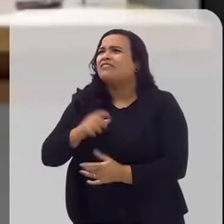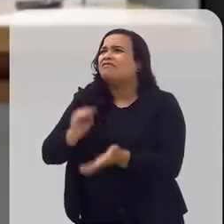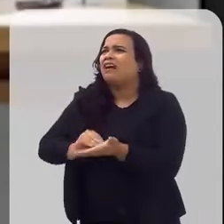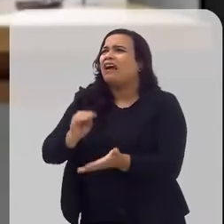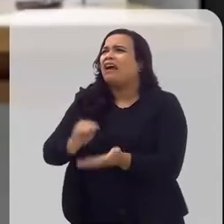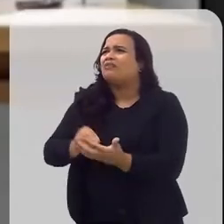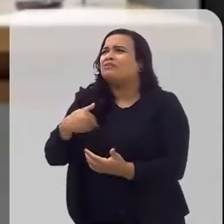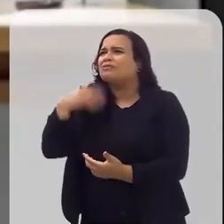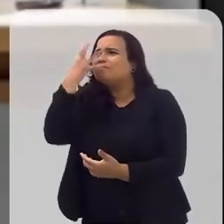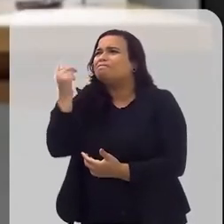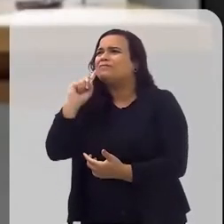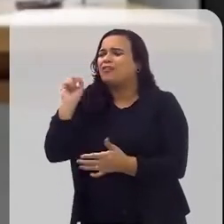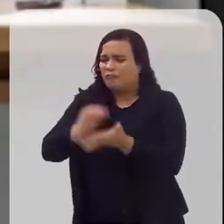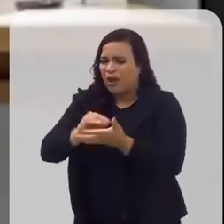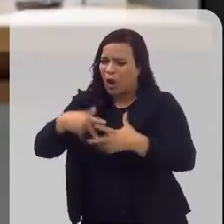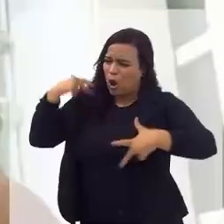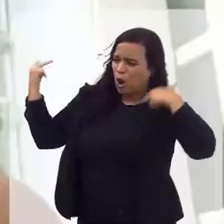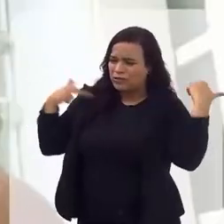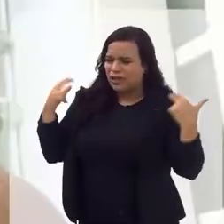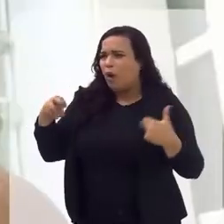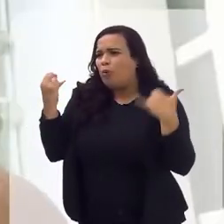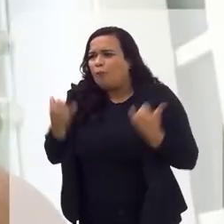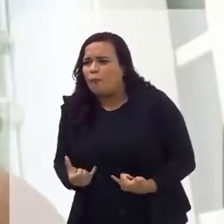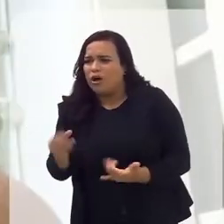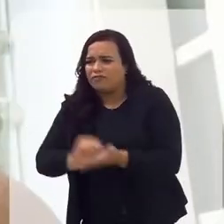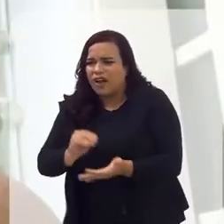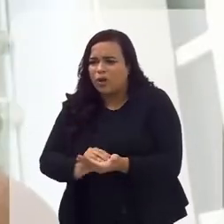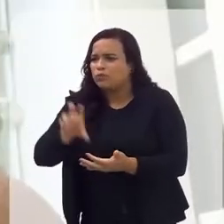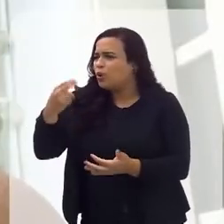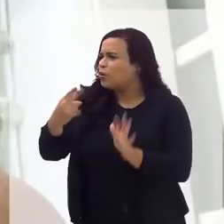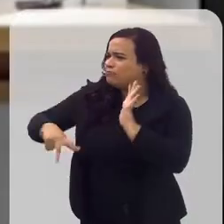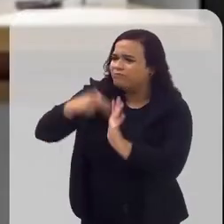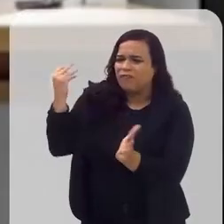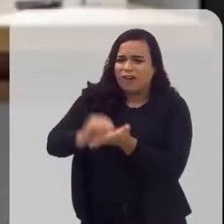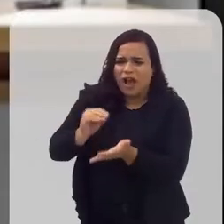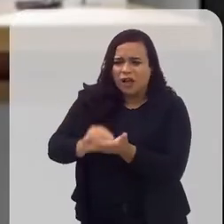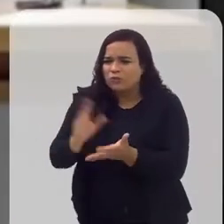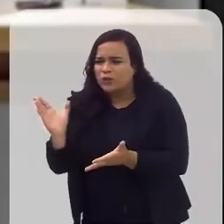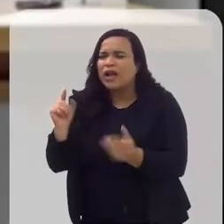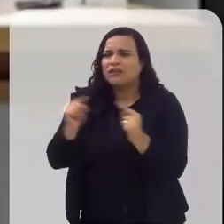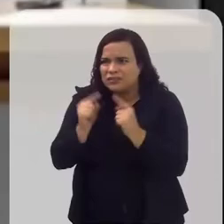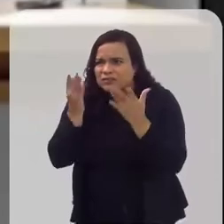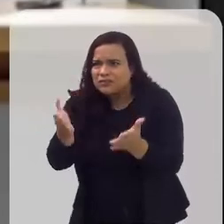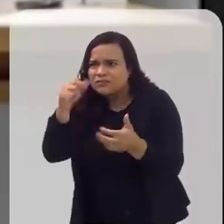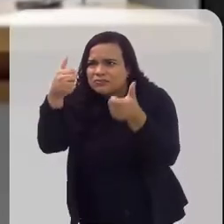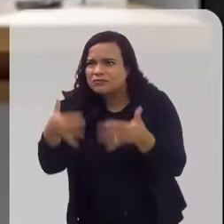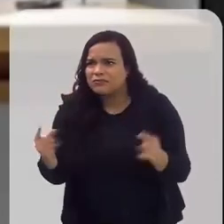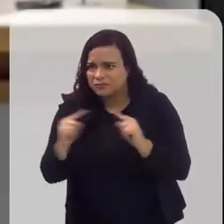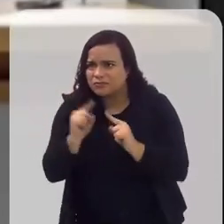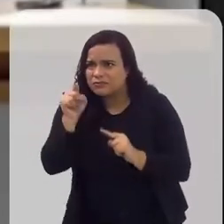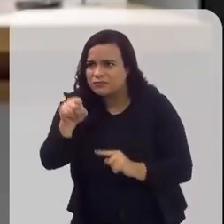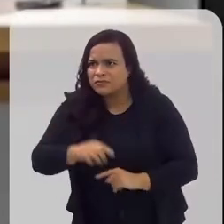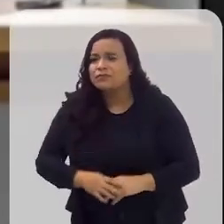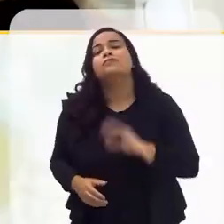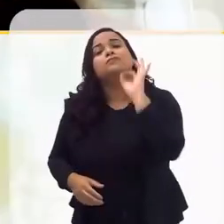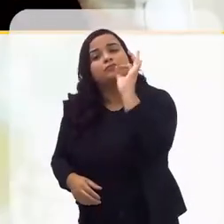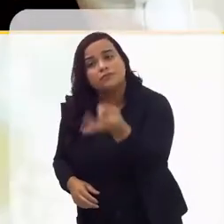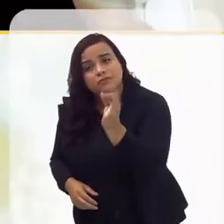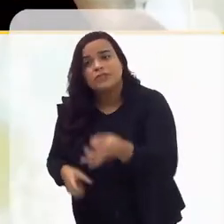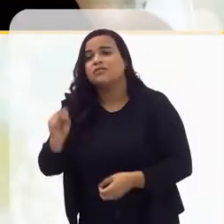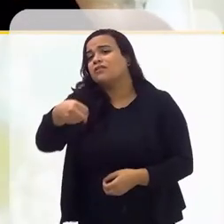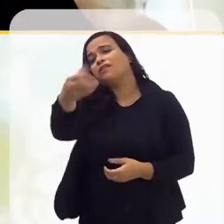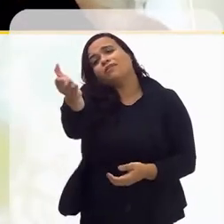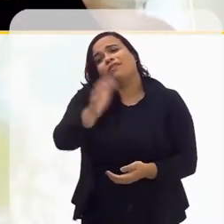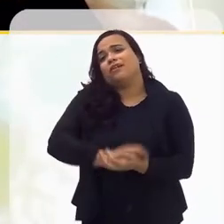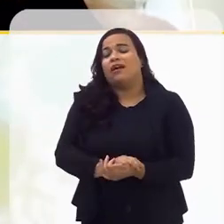tão interessante, eu estou precisando cortar o meu cabelo, estou precisando emagrecer, eu estou precisando fazer uma cirurgia. É nesse sentido que você está falando, Ingrid?